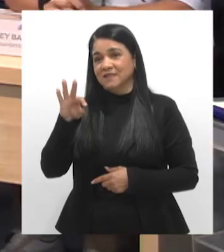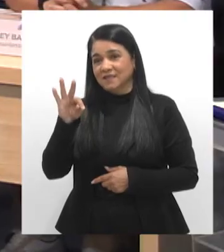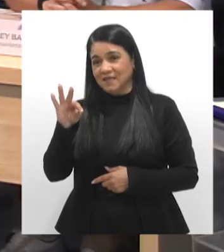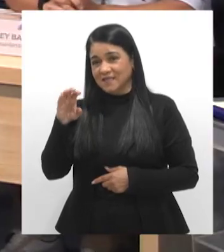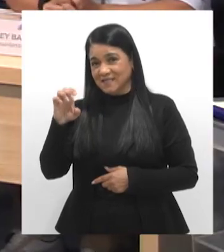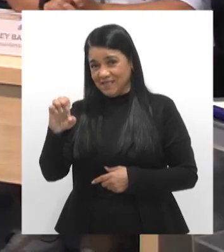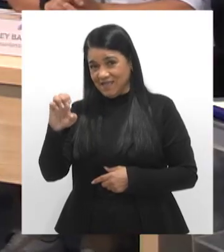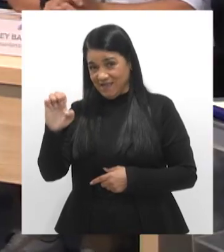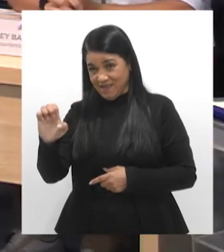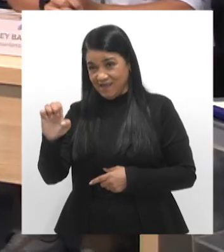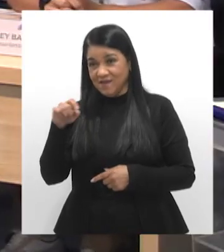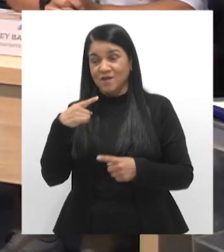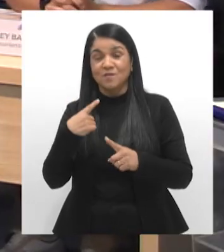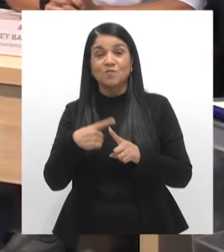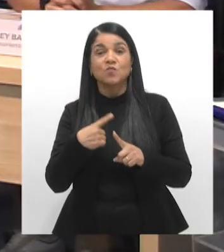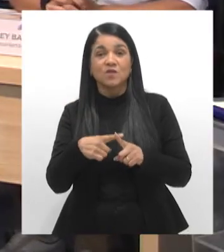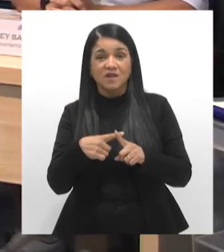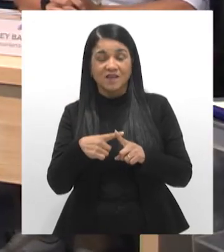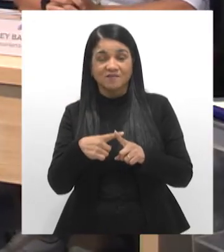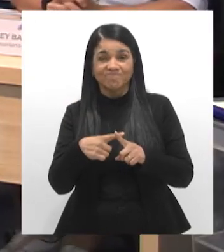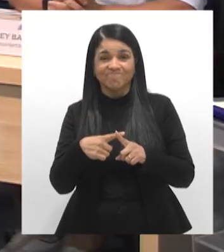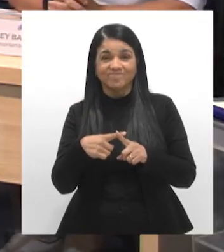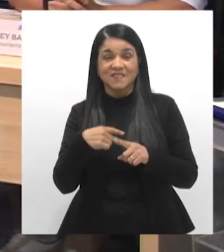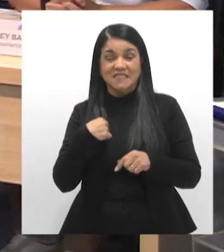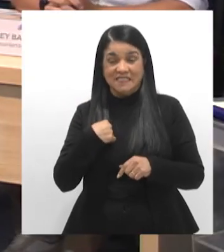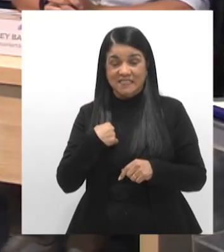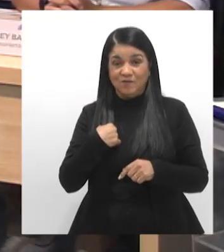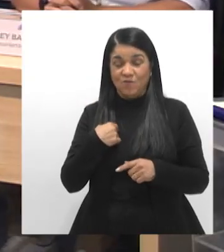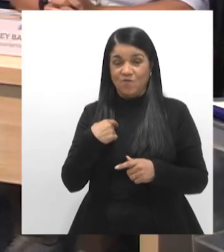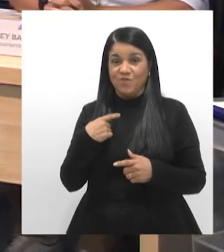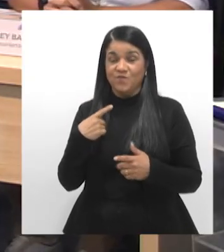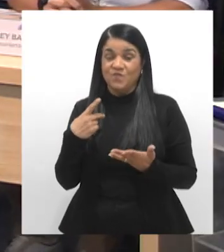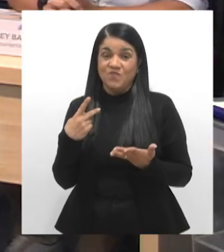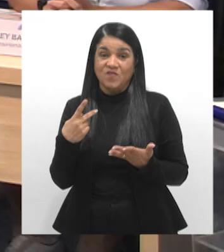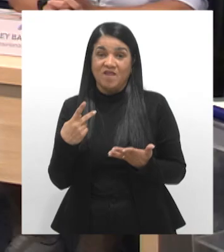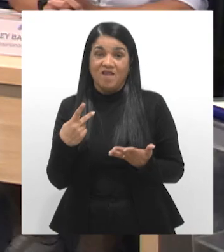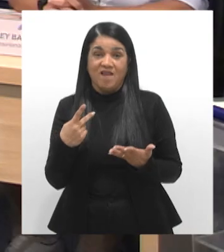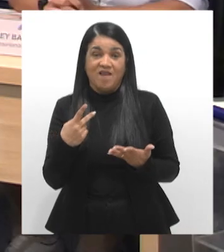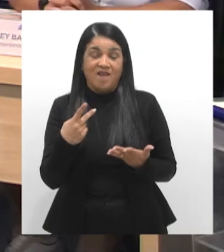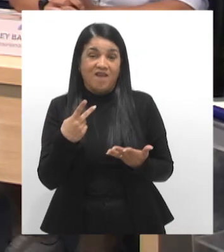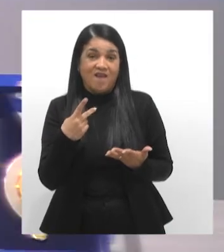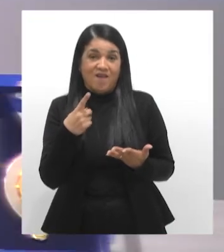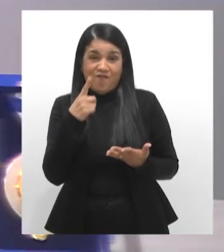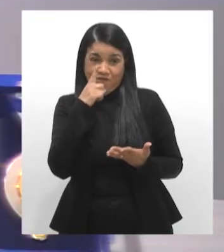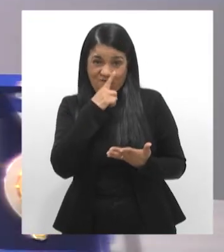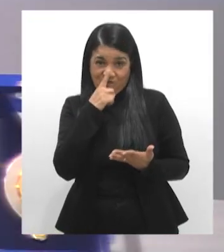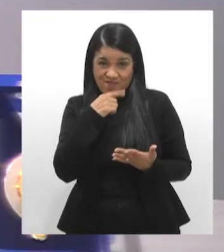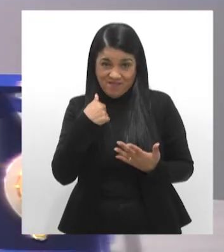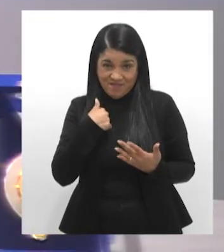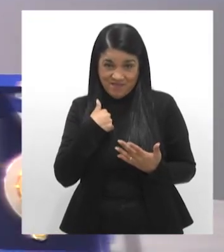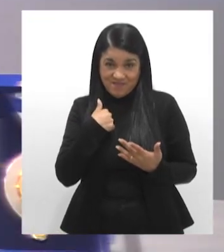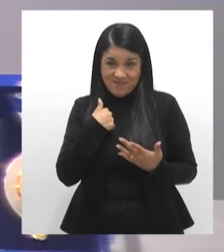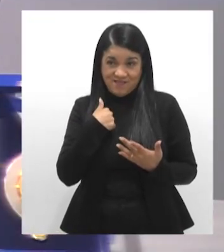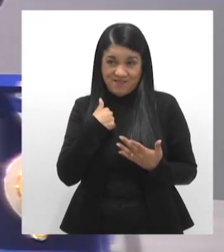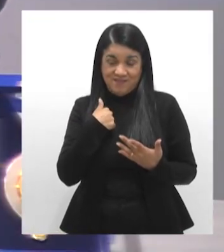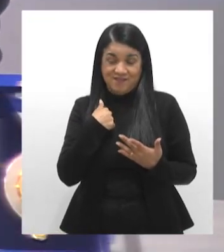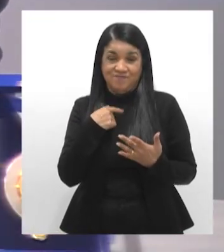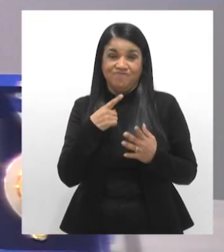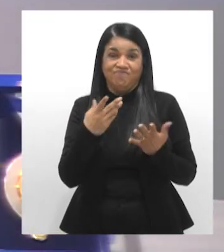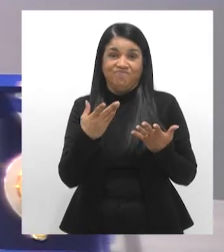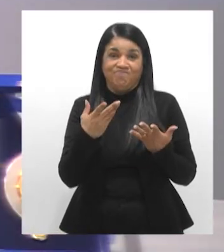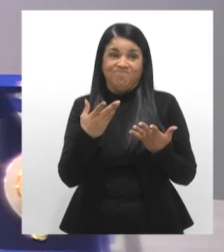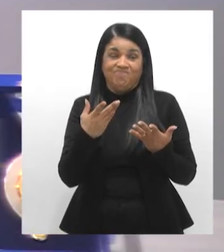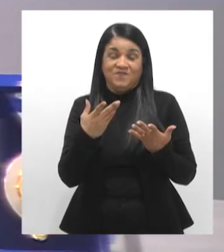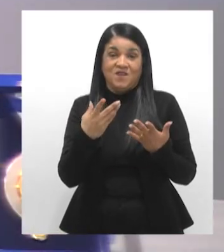Porque eu cometo a heresia de afirmar que a maior e mais